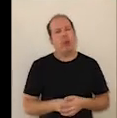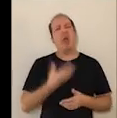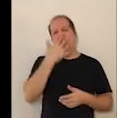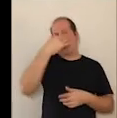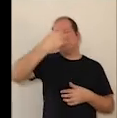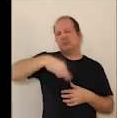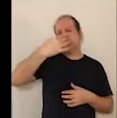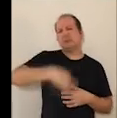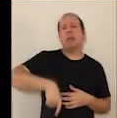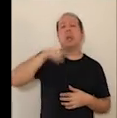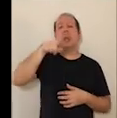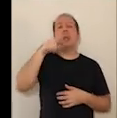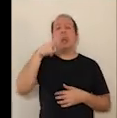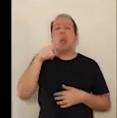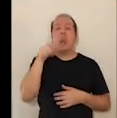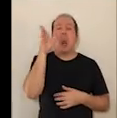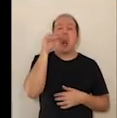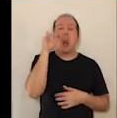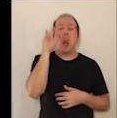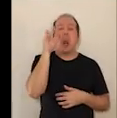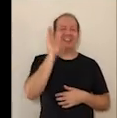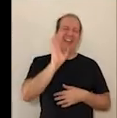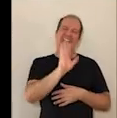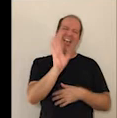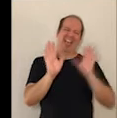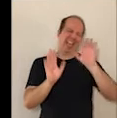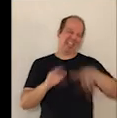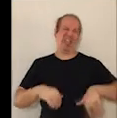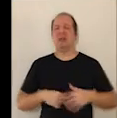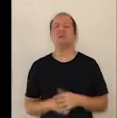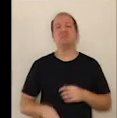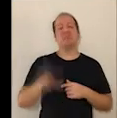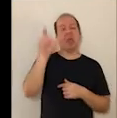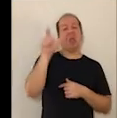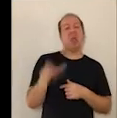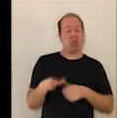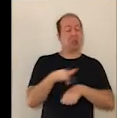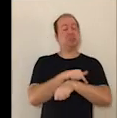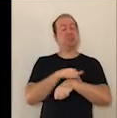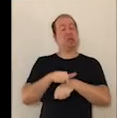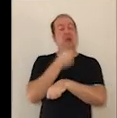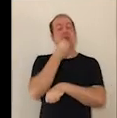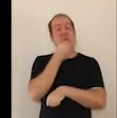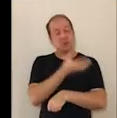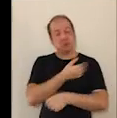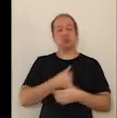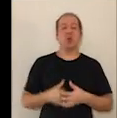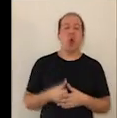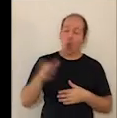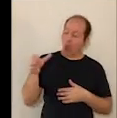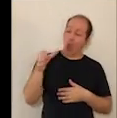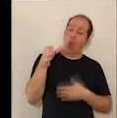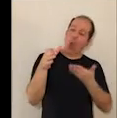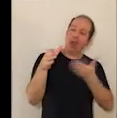De certo, ele quer também meter o focinho na manjedoura. Não. Ele é um cavaleiro muito generoso. Olha